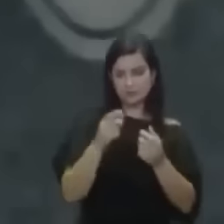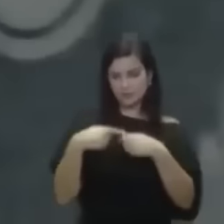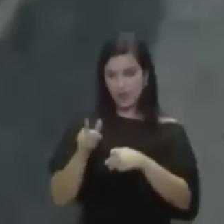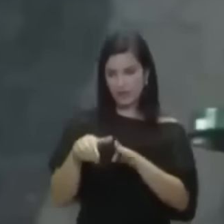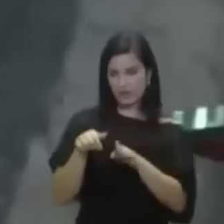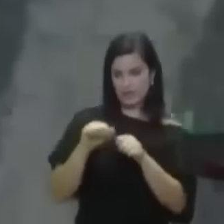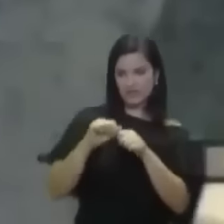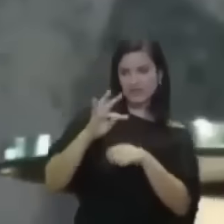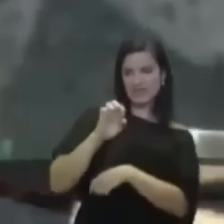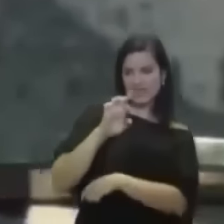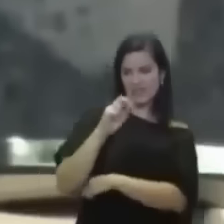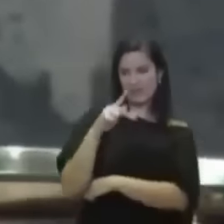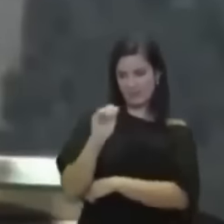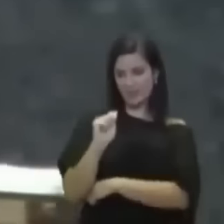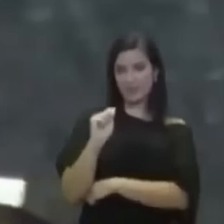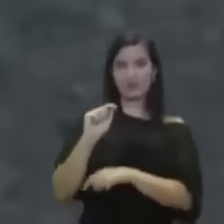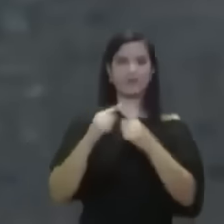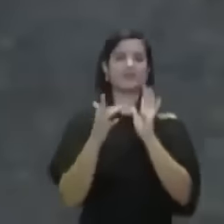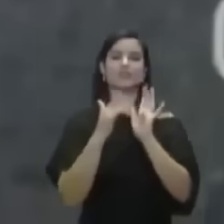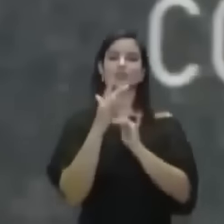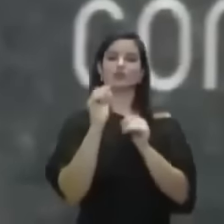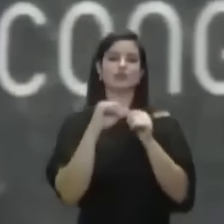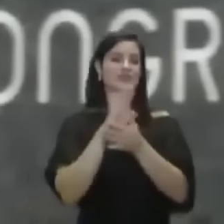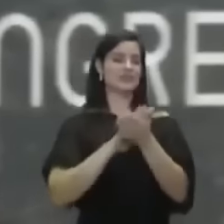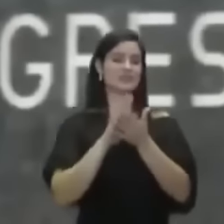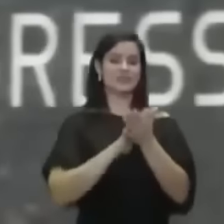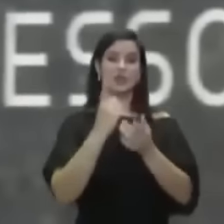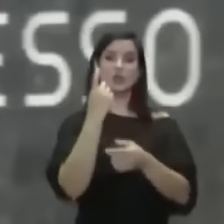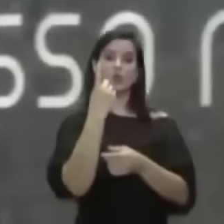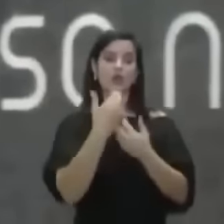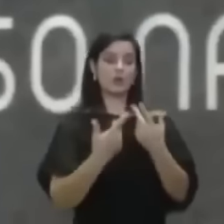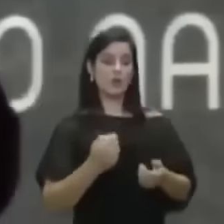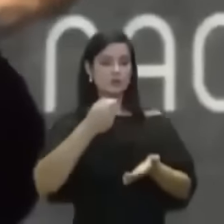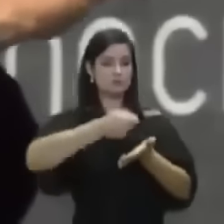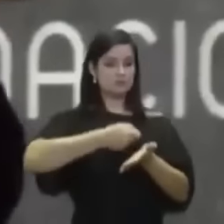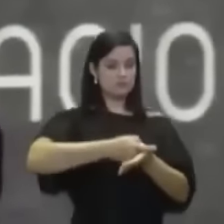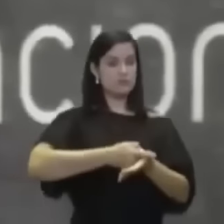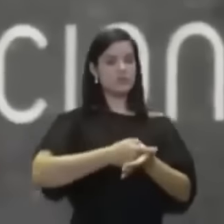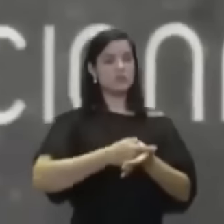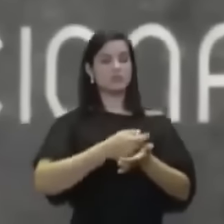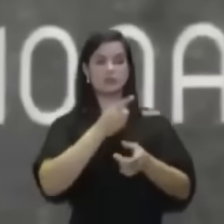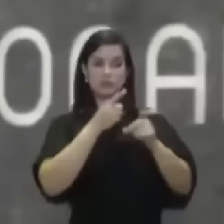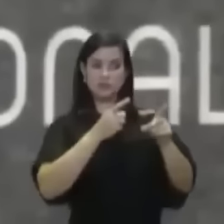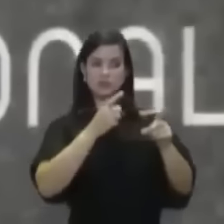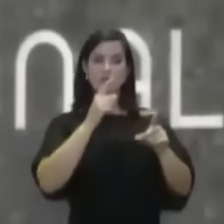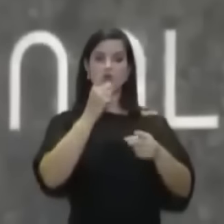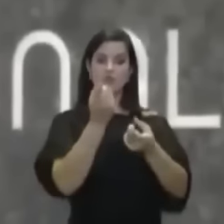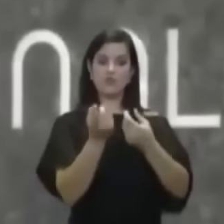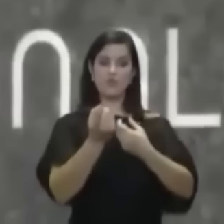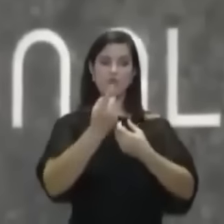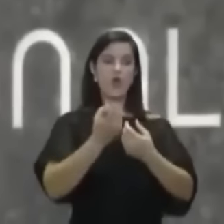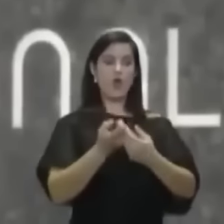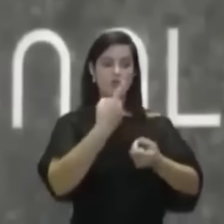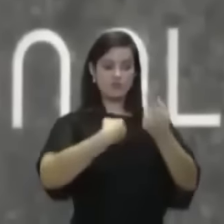emocional. Mas Jesus não fez nada disso. A única exigência que Jesus Cristo fez para Pedro ser restaurado no ministério